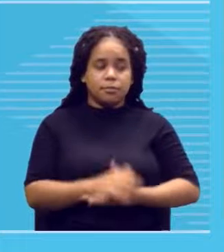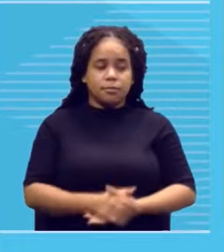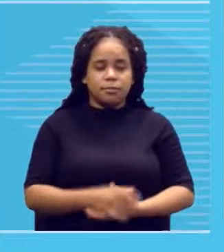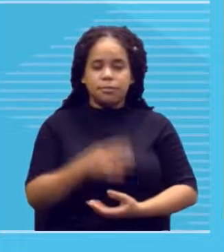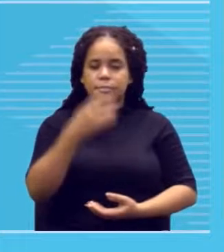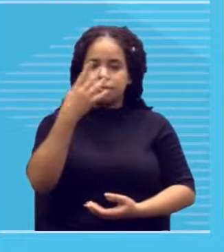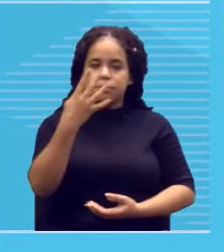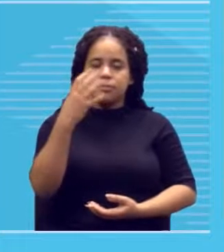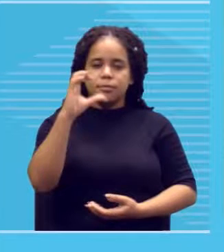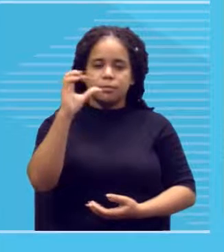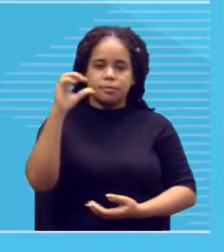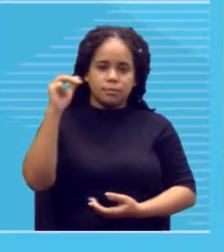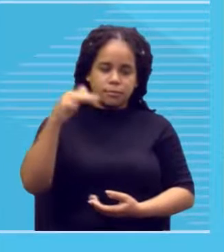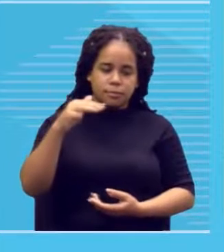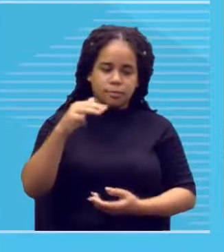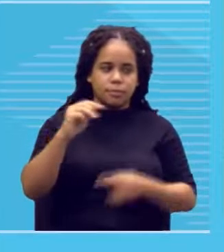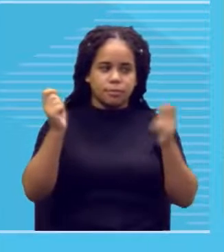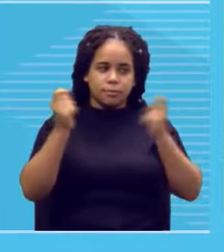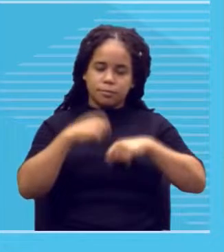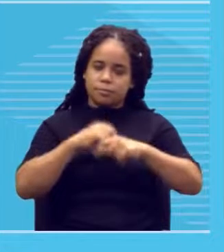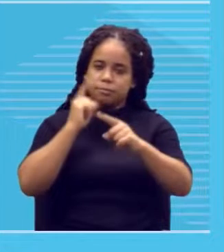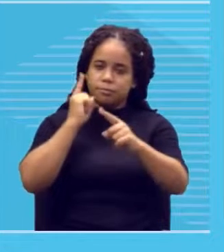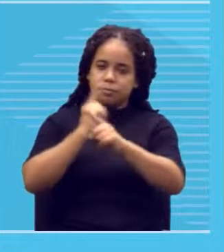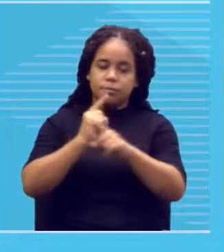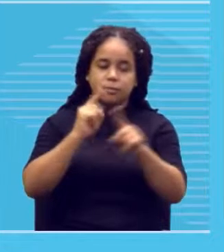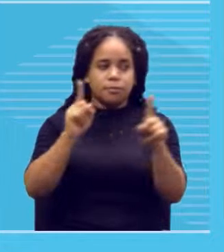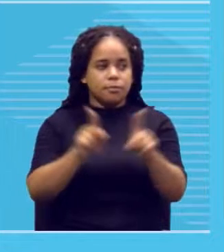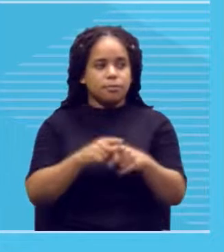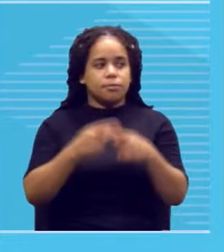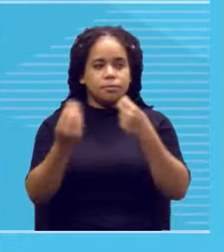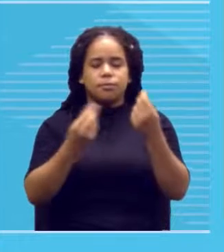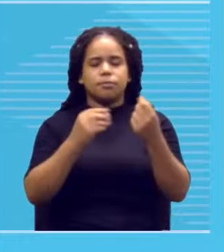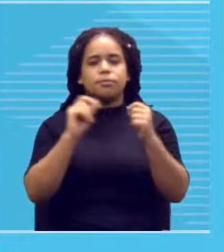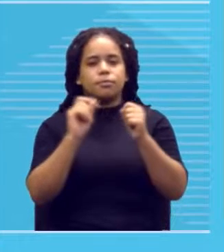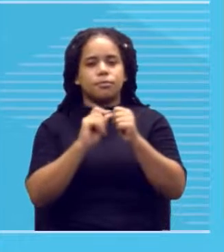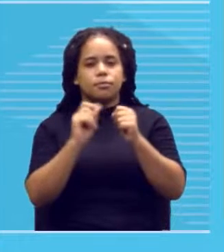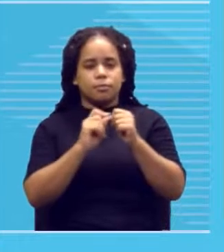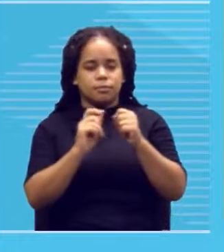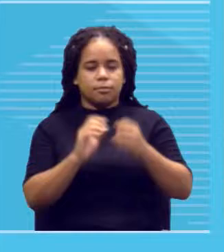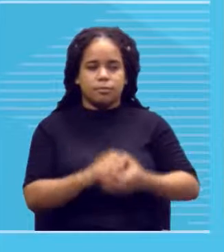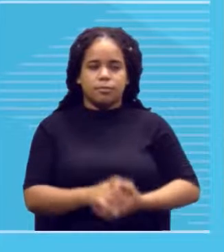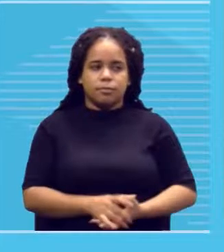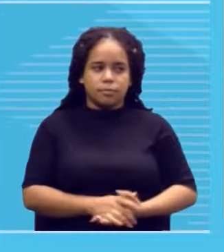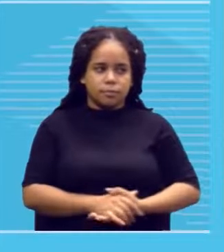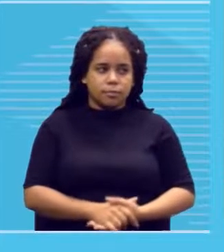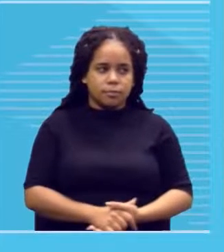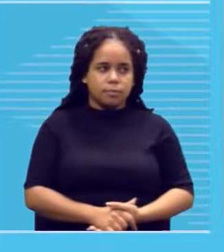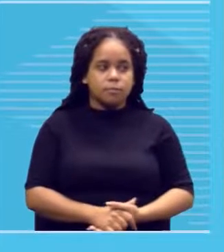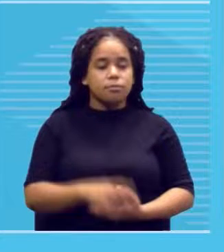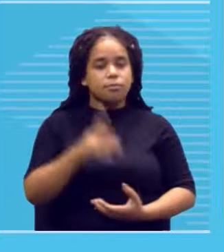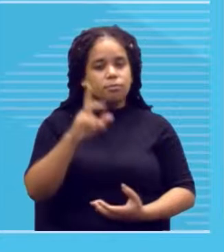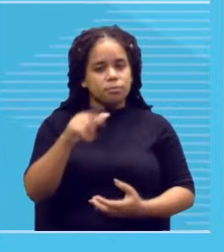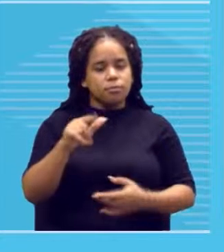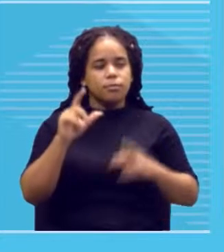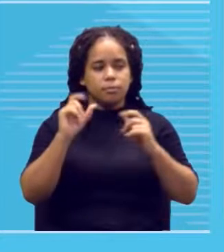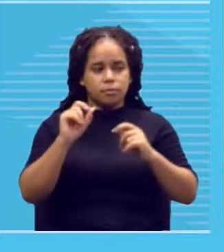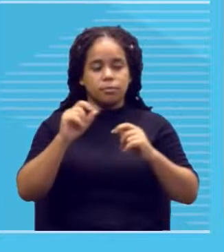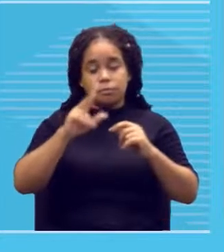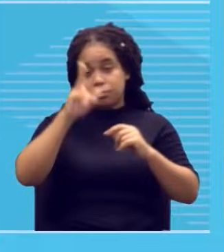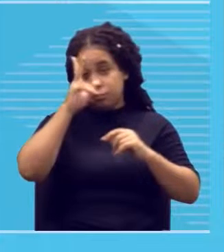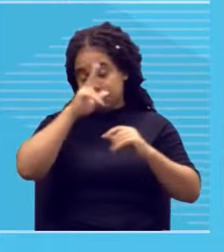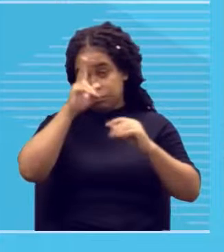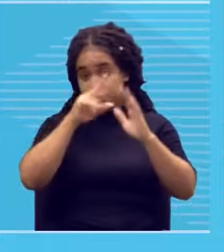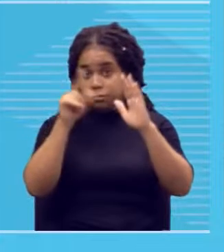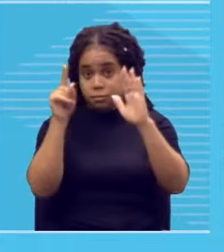4 cm Tá certo como é que você vai fazer né isso aí ó lembra que a questão